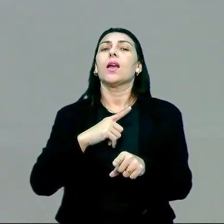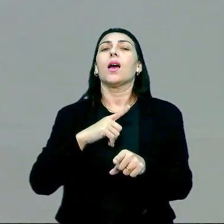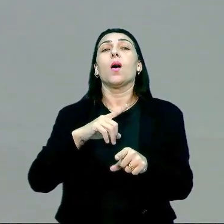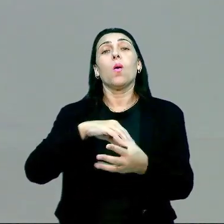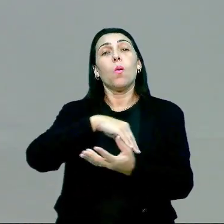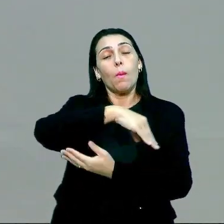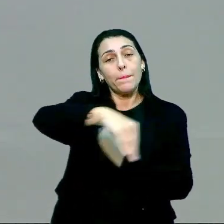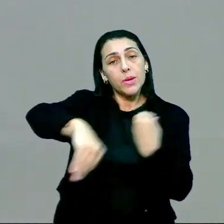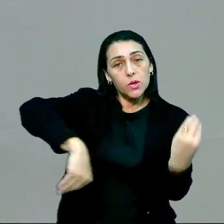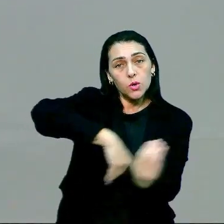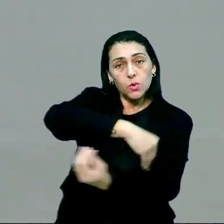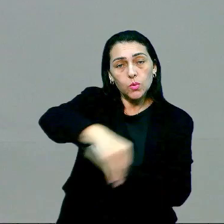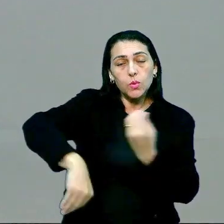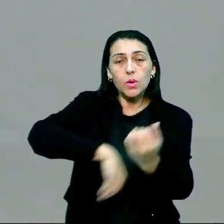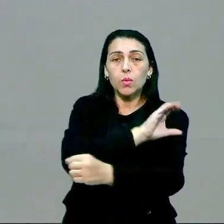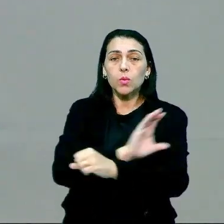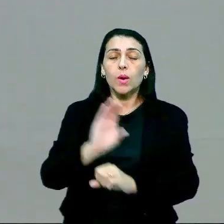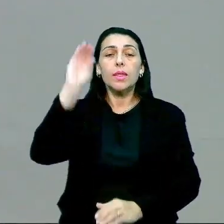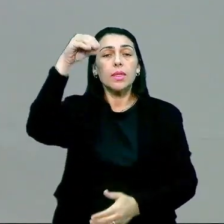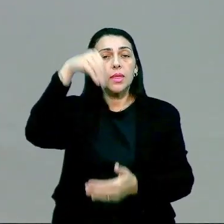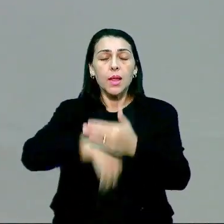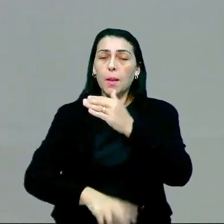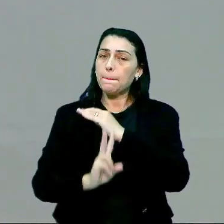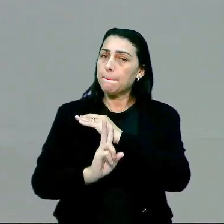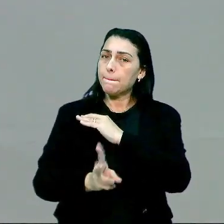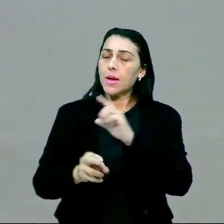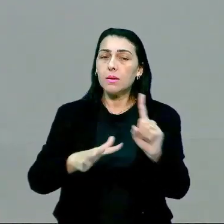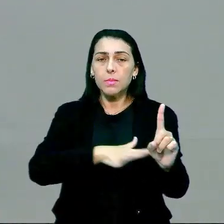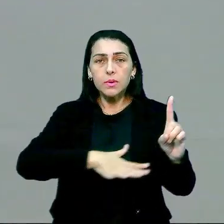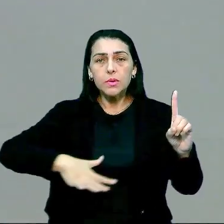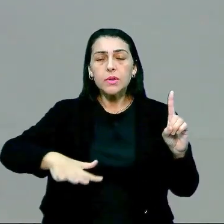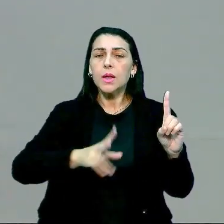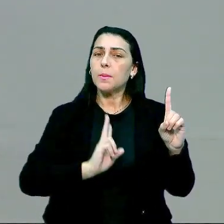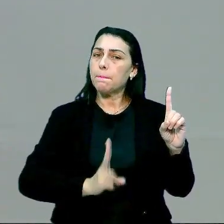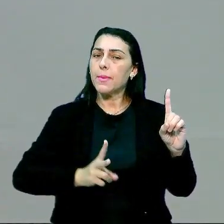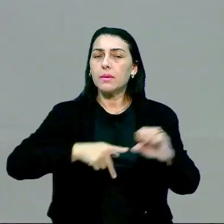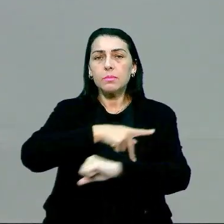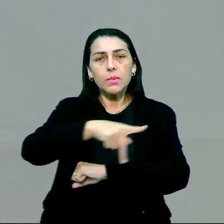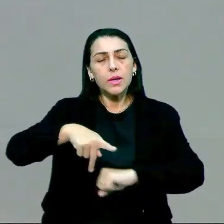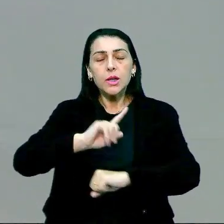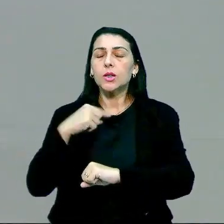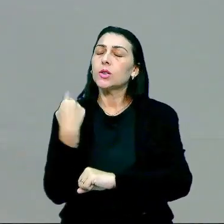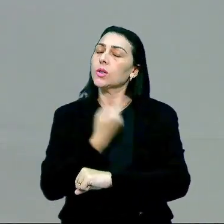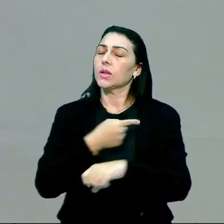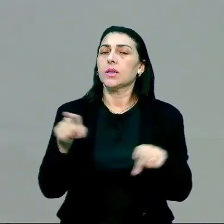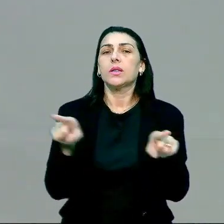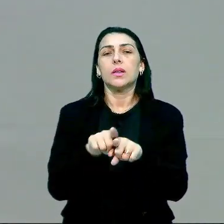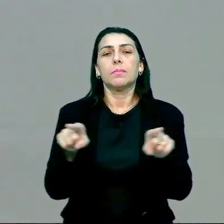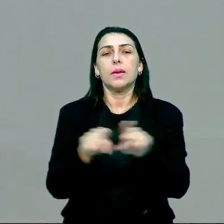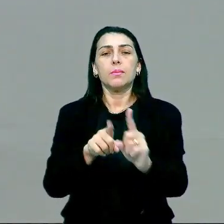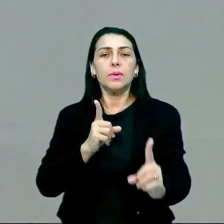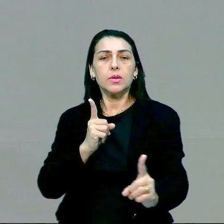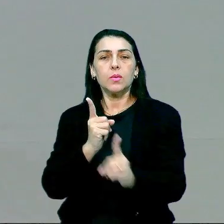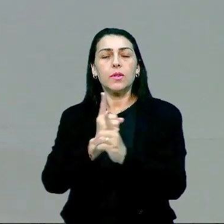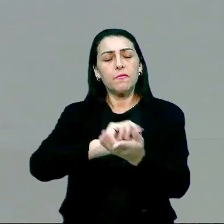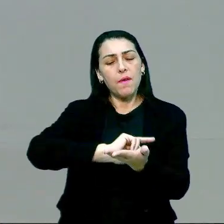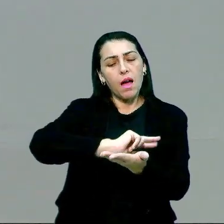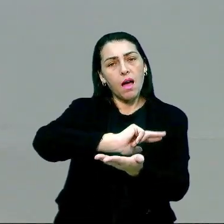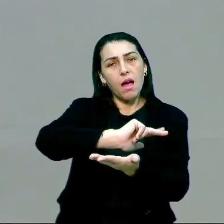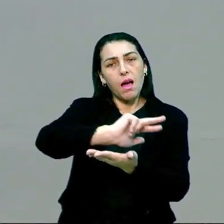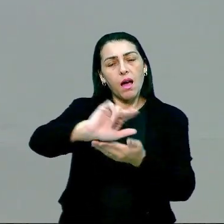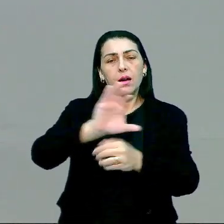homogeneidade cultural, dentro de uma mesma sociedade, dentro de um mesmo país, nós também vamos encontrar